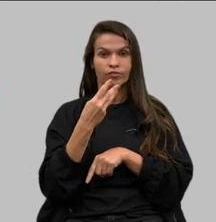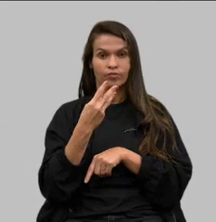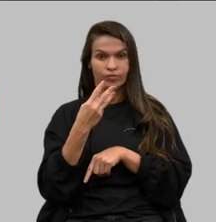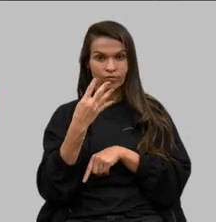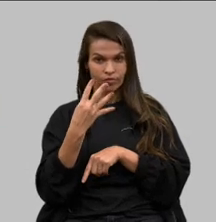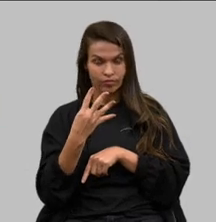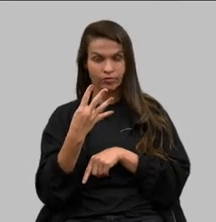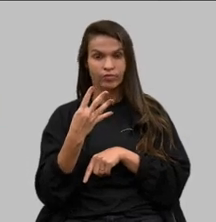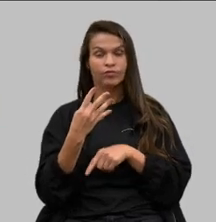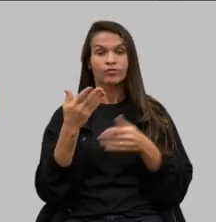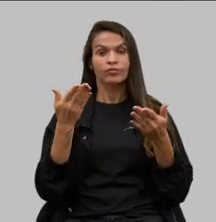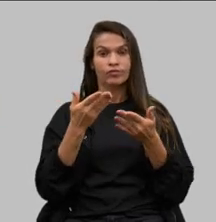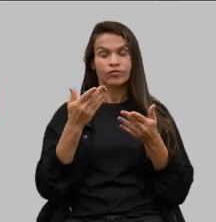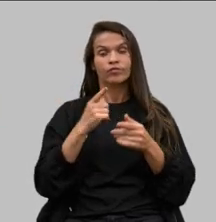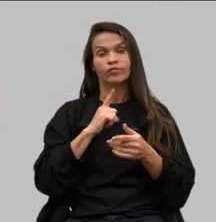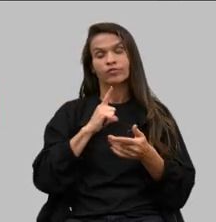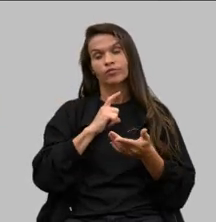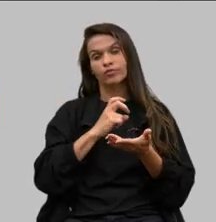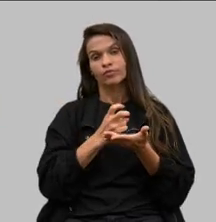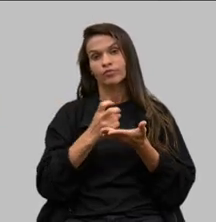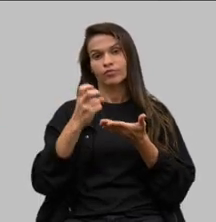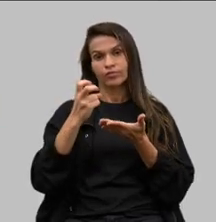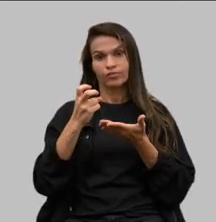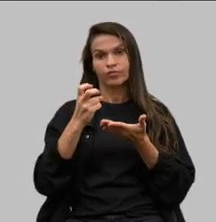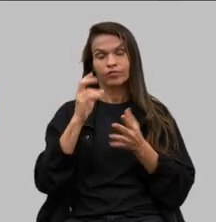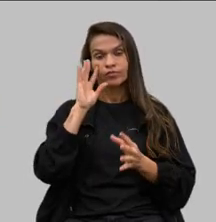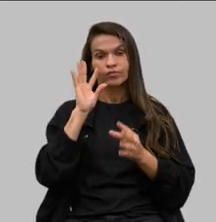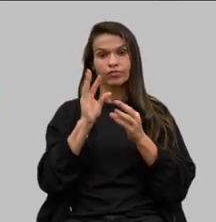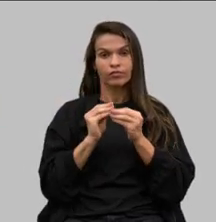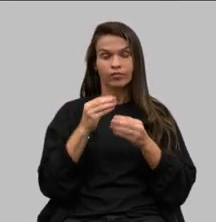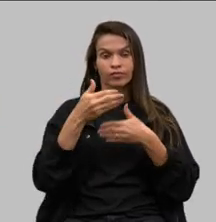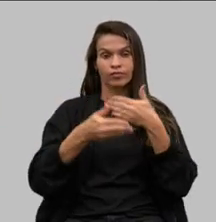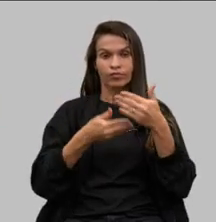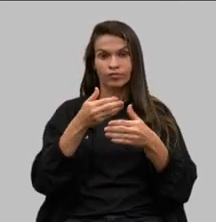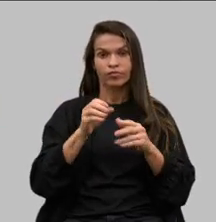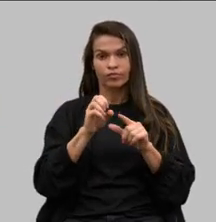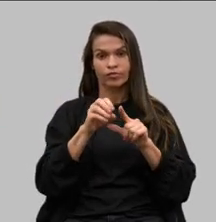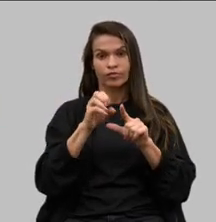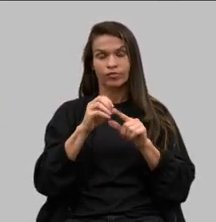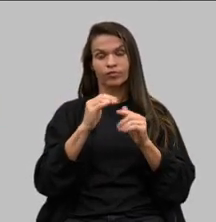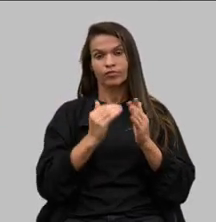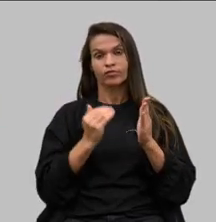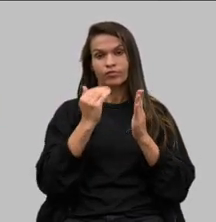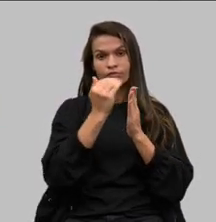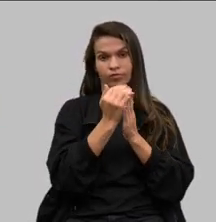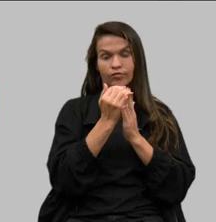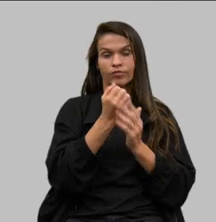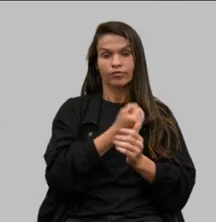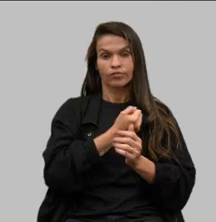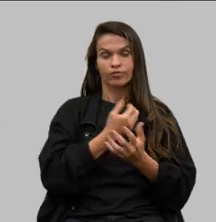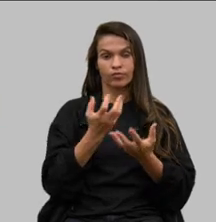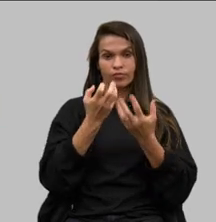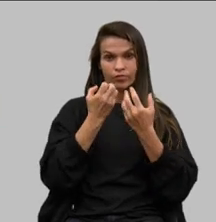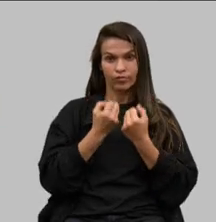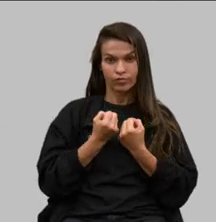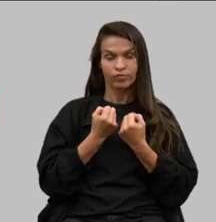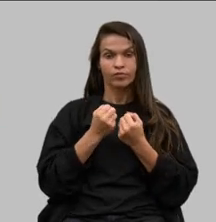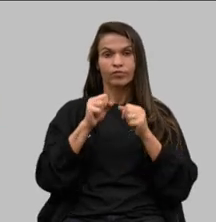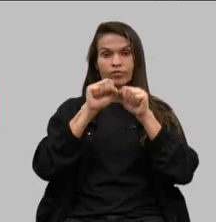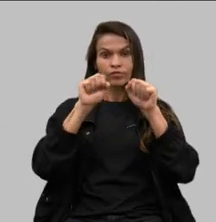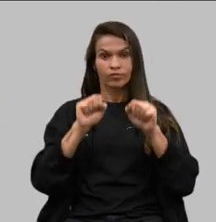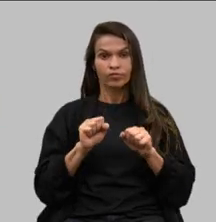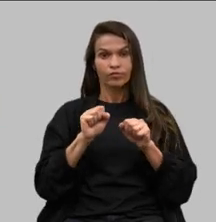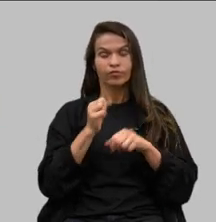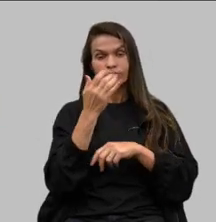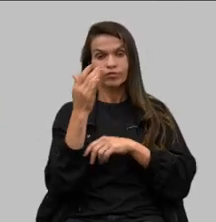tem hoje uma saída ou seja conclusão dos processos de licenciamento maior do que o número recebido eh no sistema Estadual de Meio